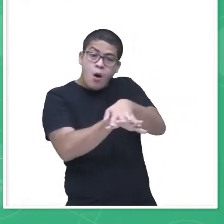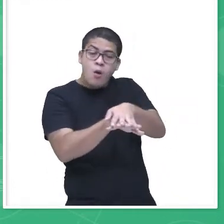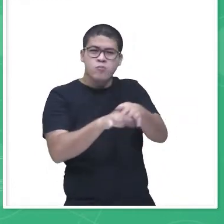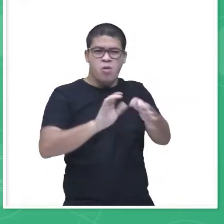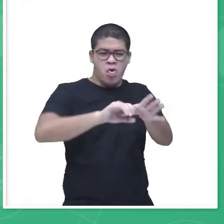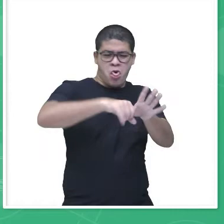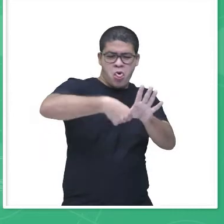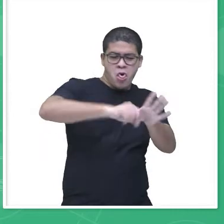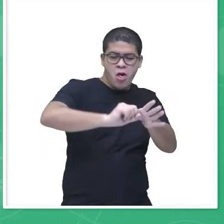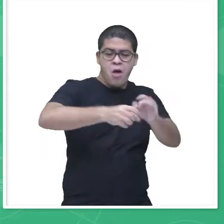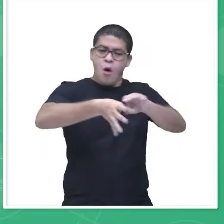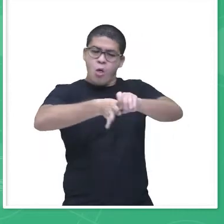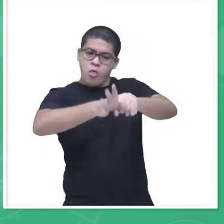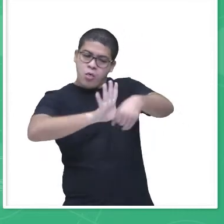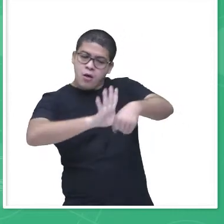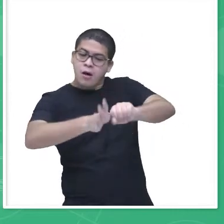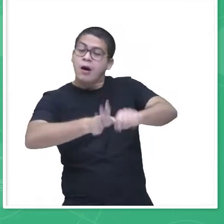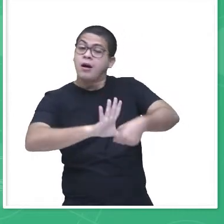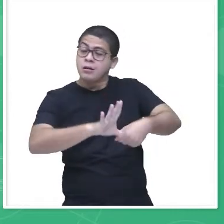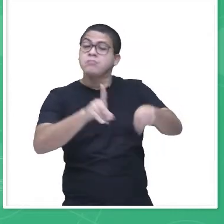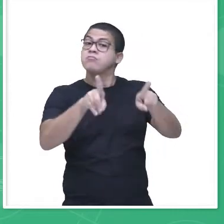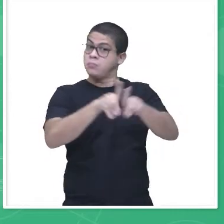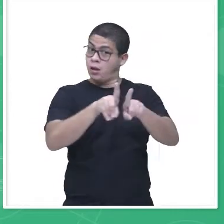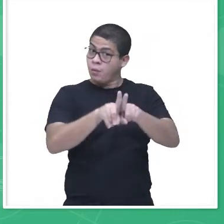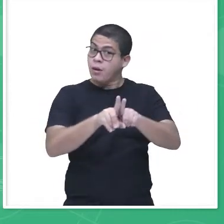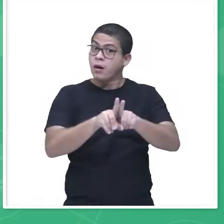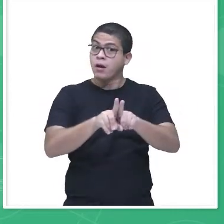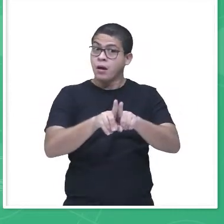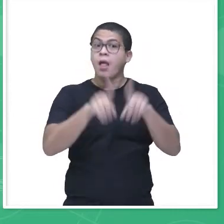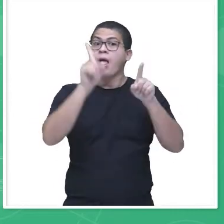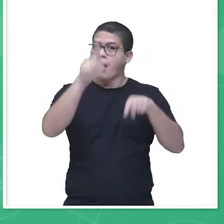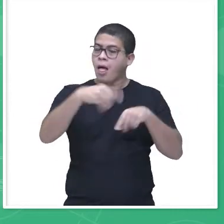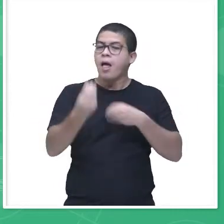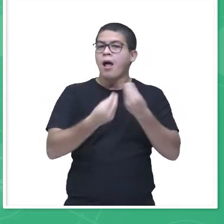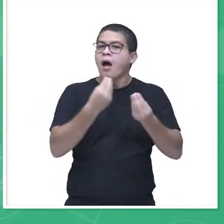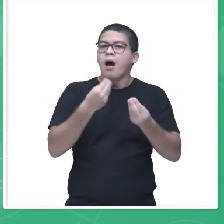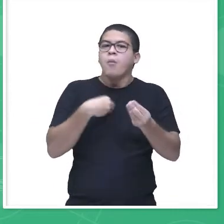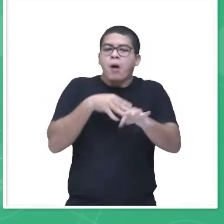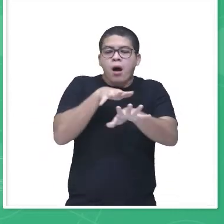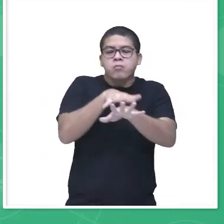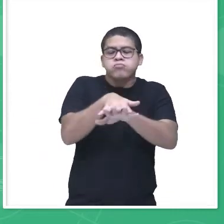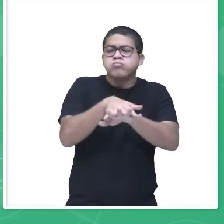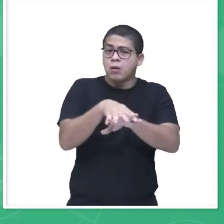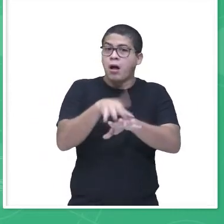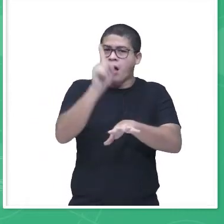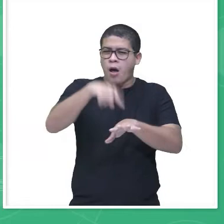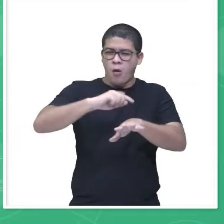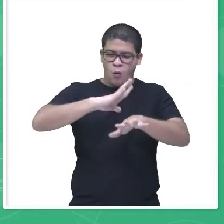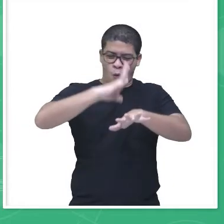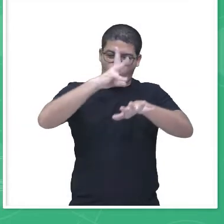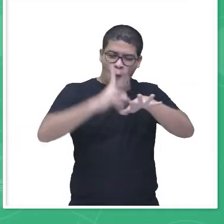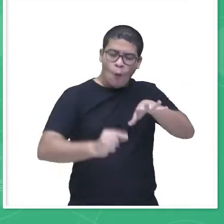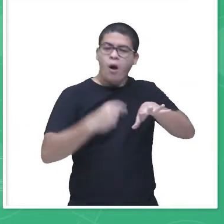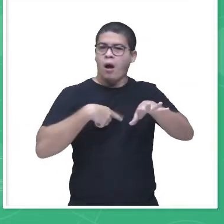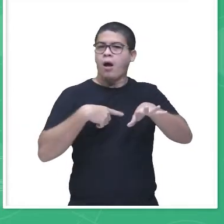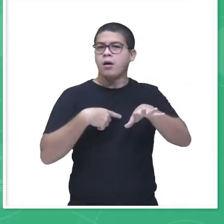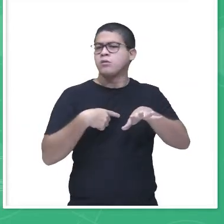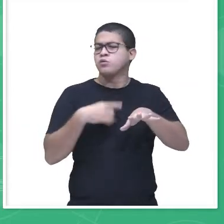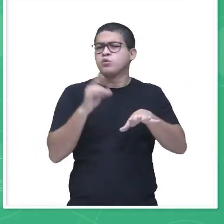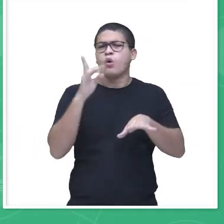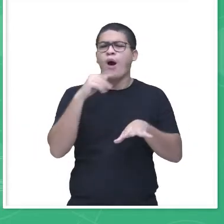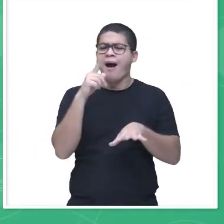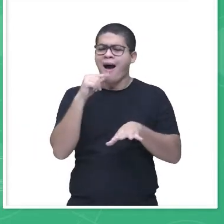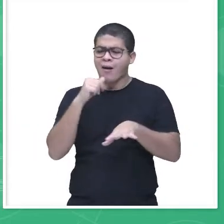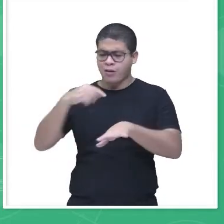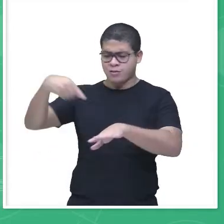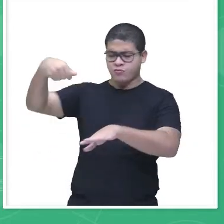polegares, entre os dedos. Isso é uma asepsia completa, não é somente molhar a mão embaixo da torneira, né? Mas